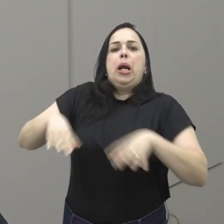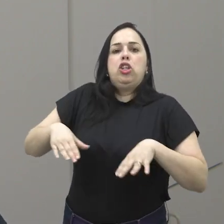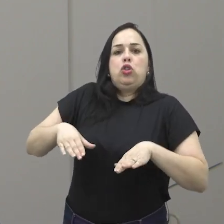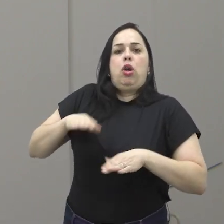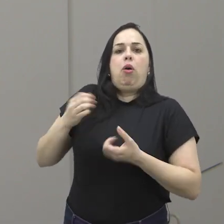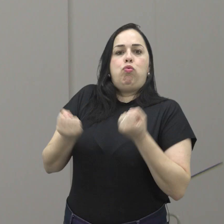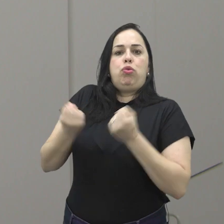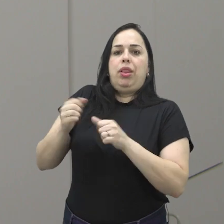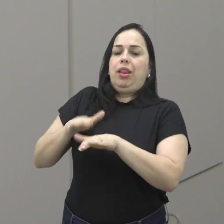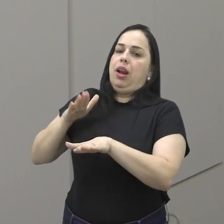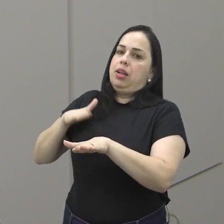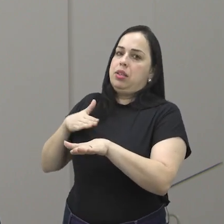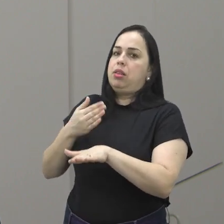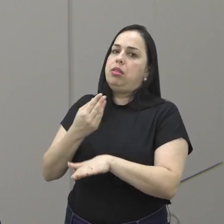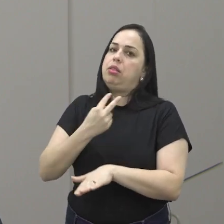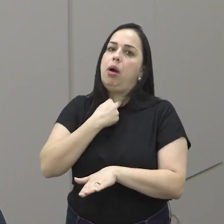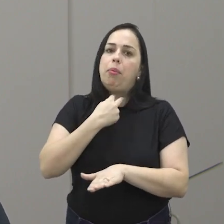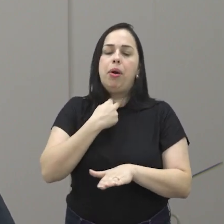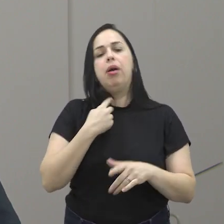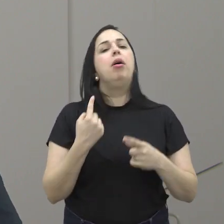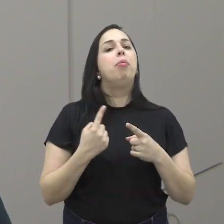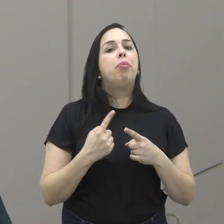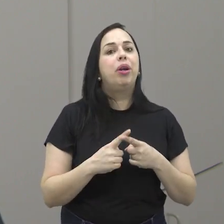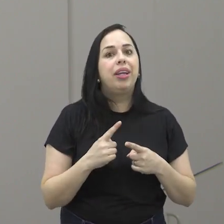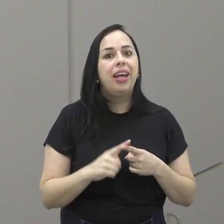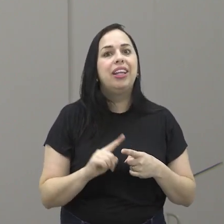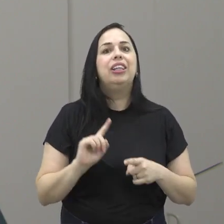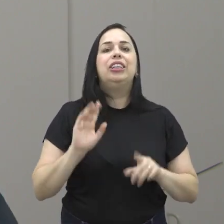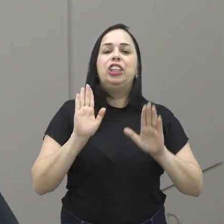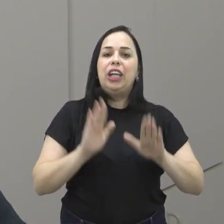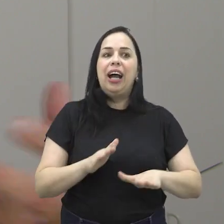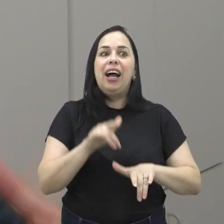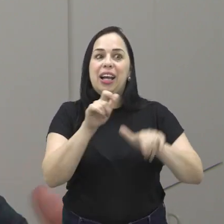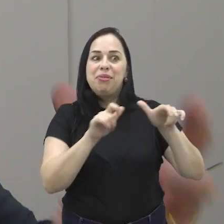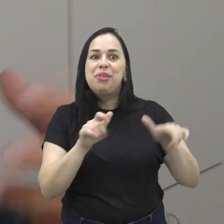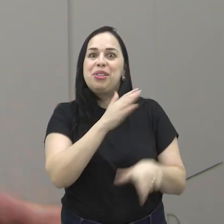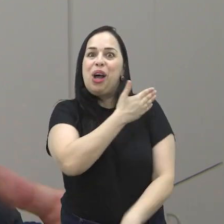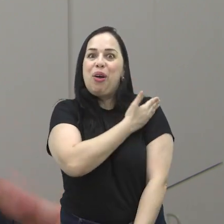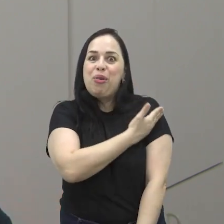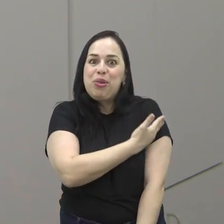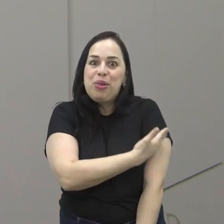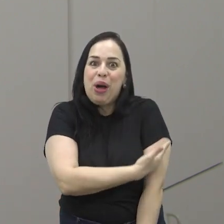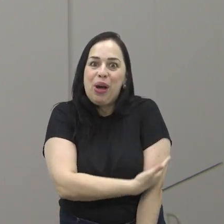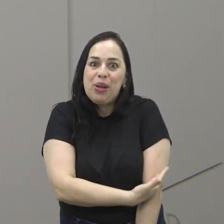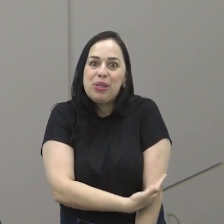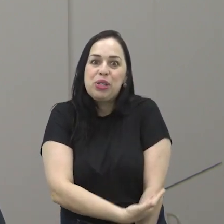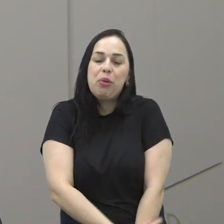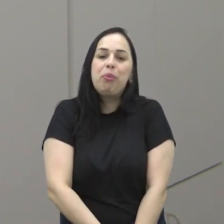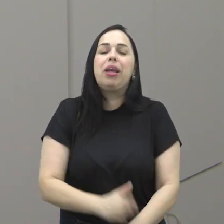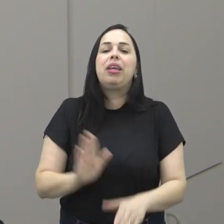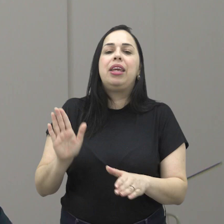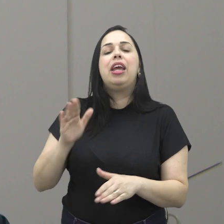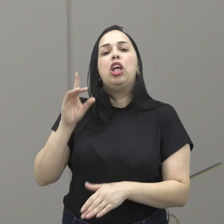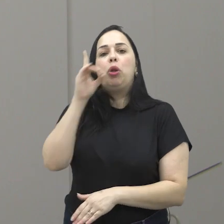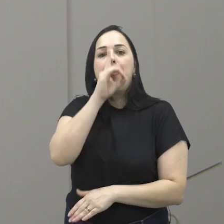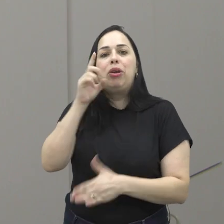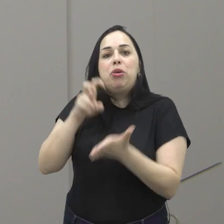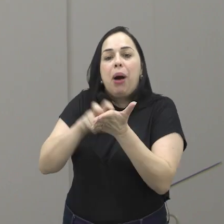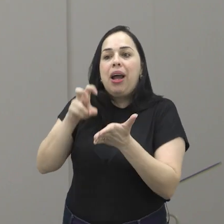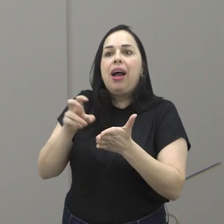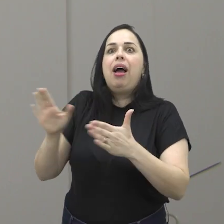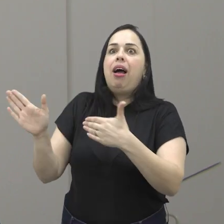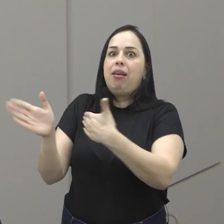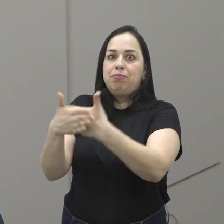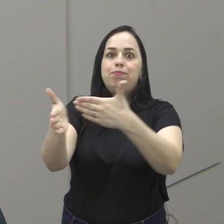da cidade, né? Porque como a cidade já vem desenvolvendo isso, também ela já está acostumada e como as vias ficam aos domingos de